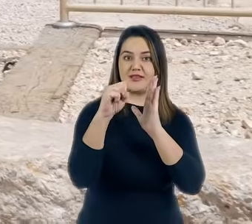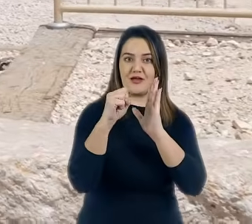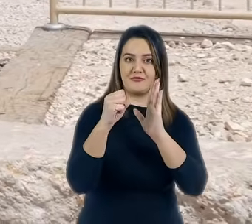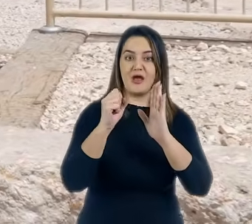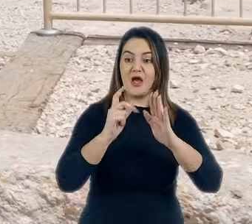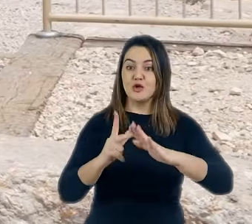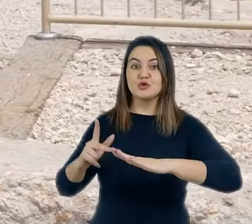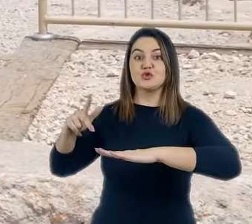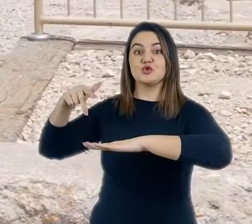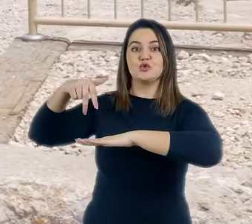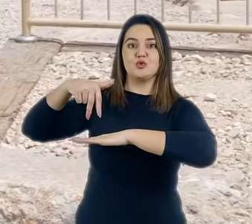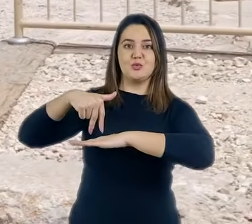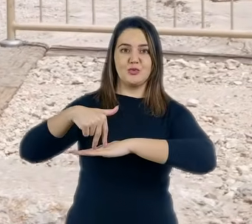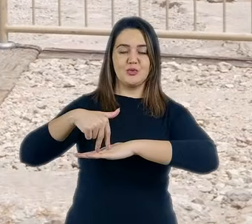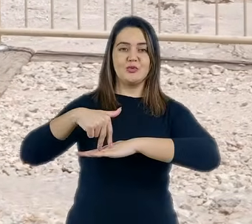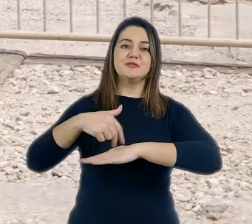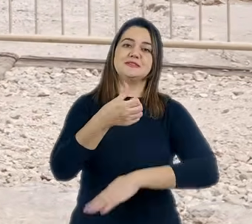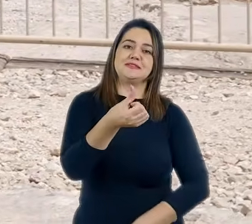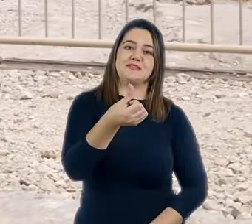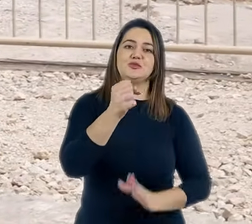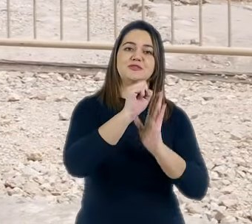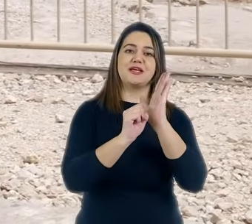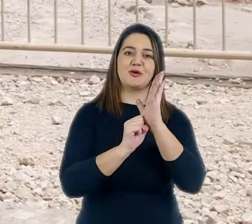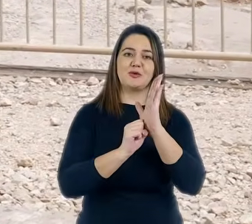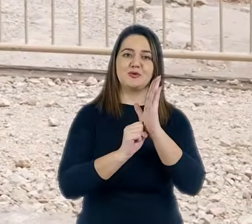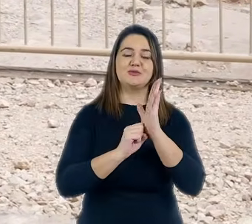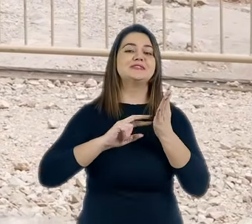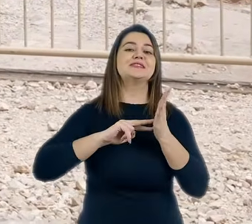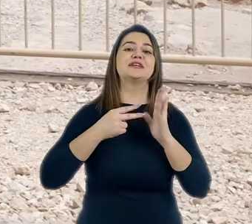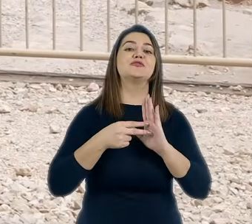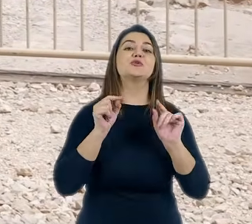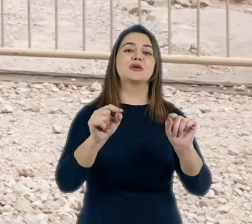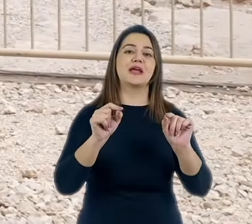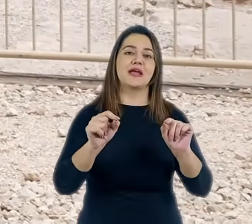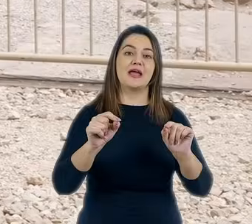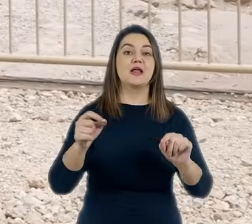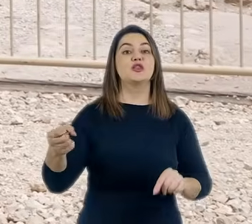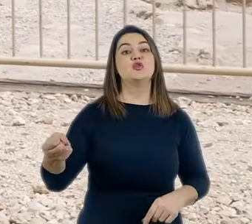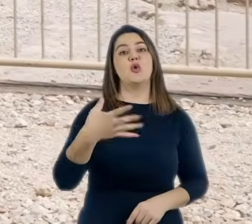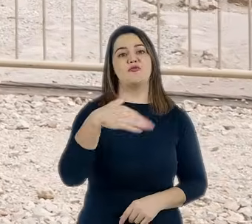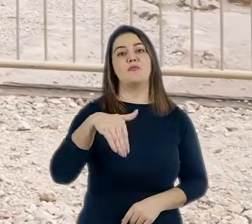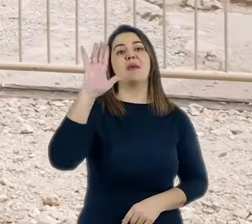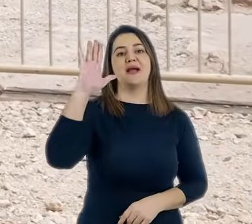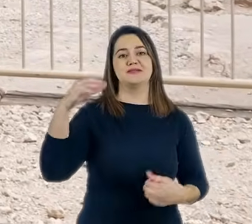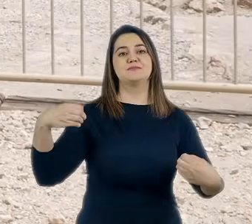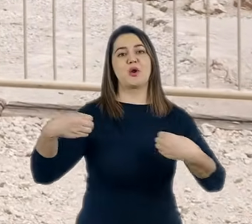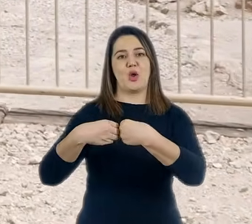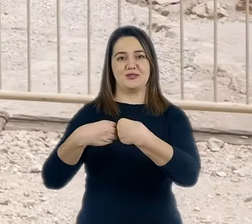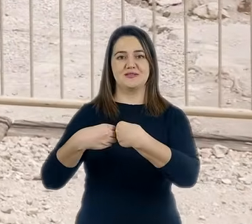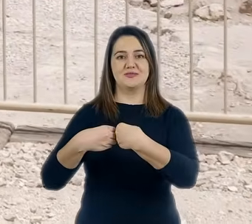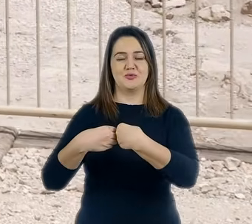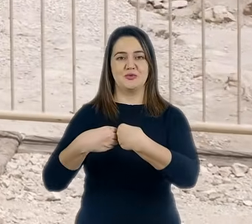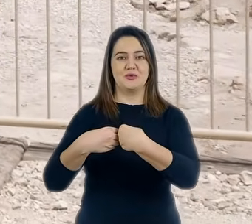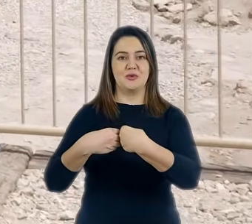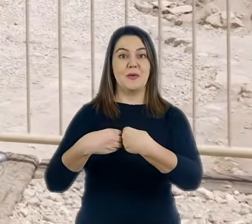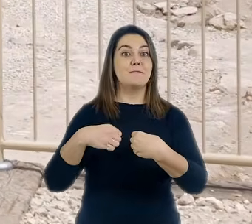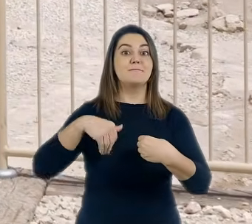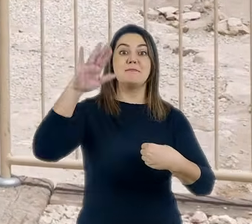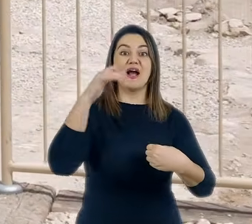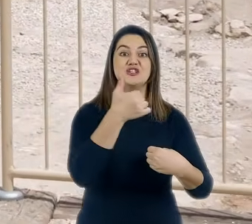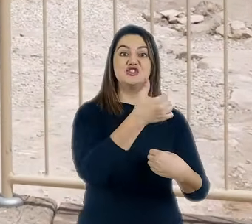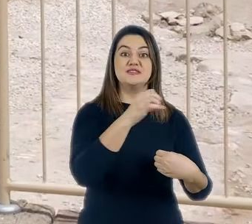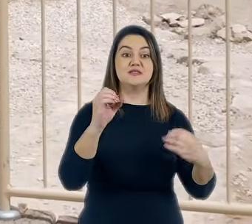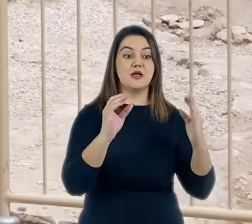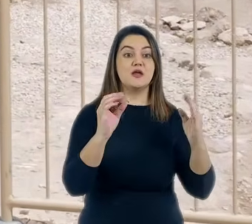subo aqui, eu já passo para o 6º século. Em outras palavras, estou mais recente. Você